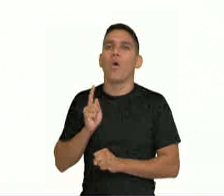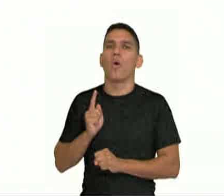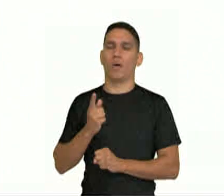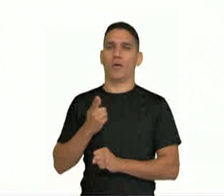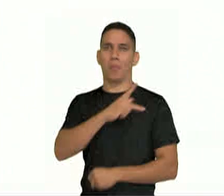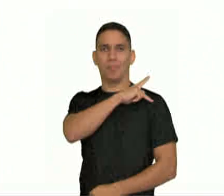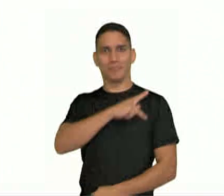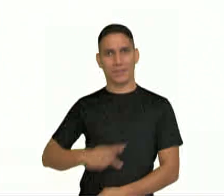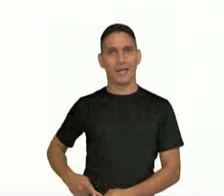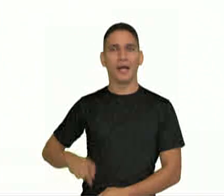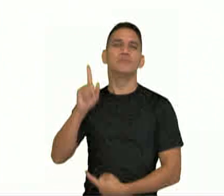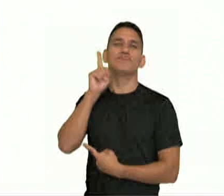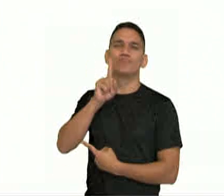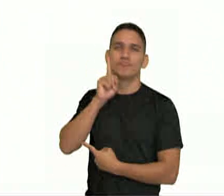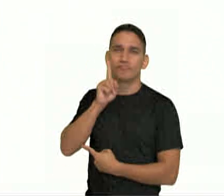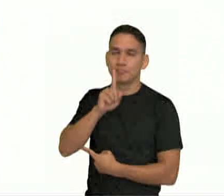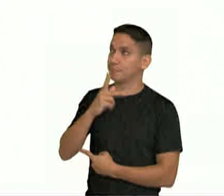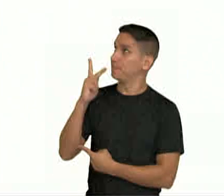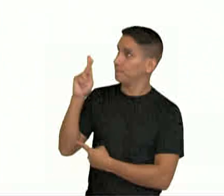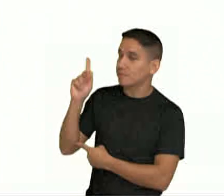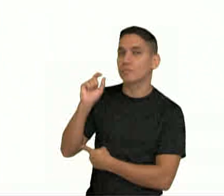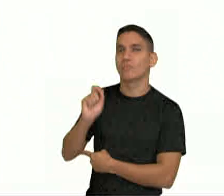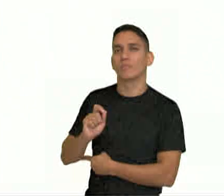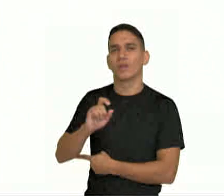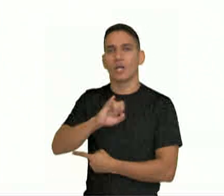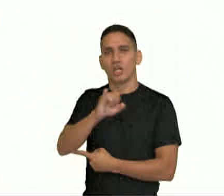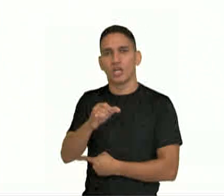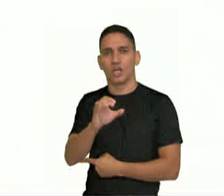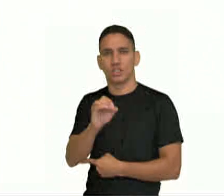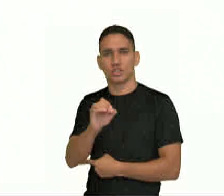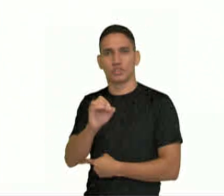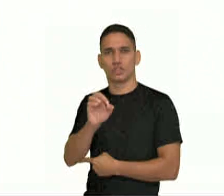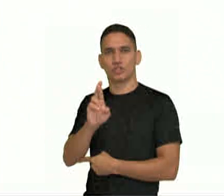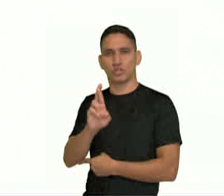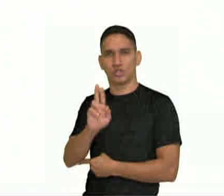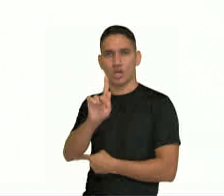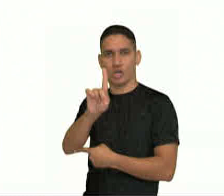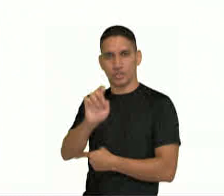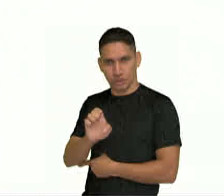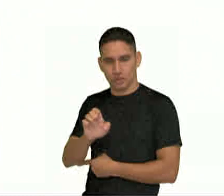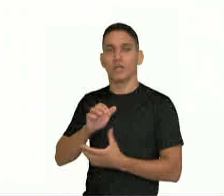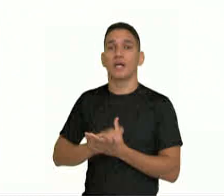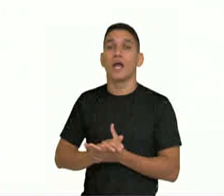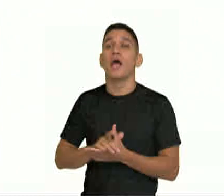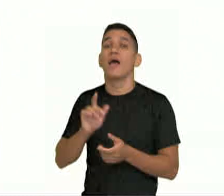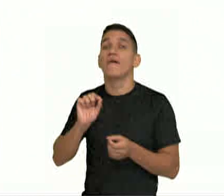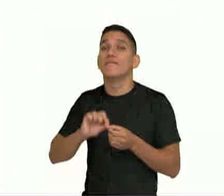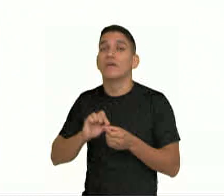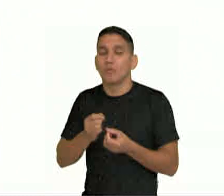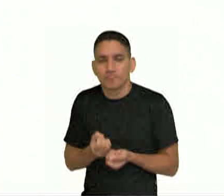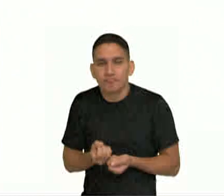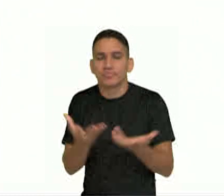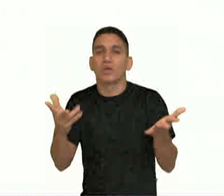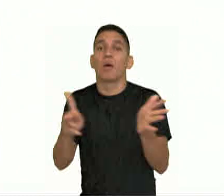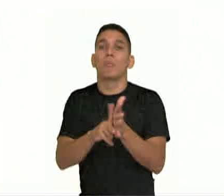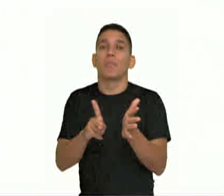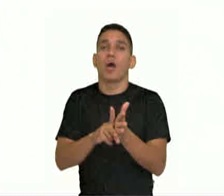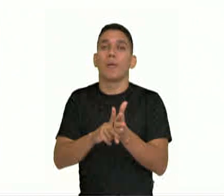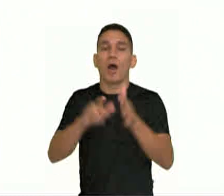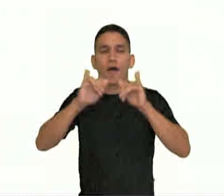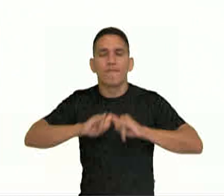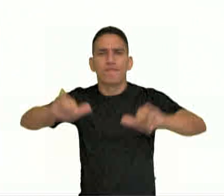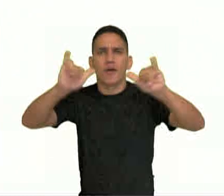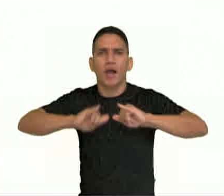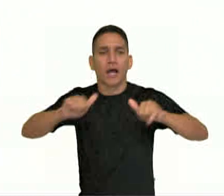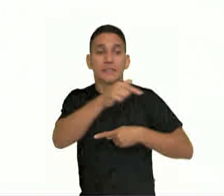dos Estados Unidos, o George Bush, passou a disponibilizar suas transmissões